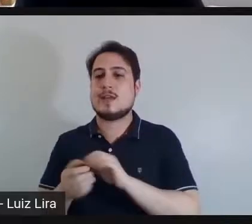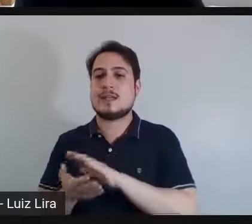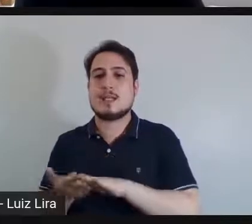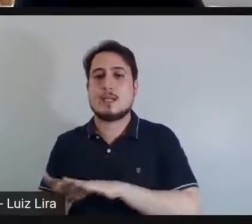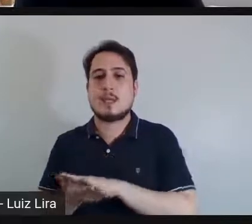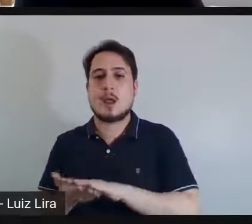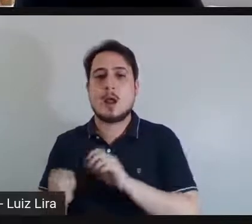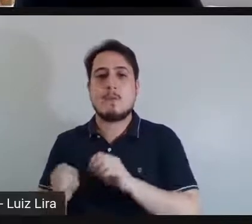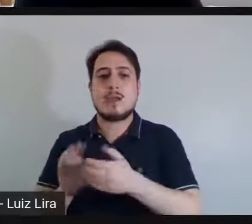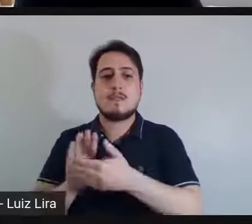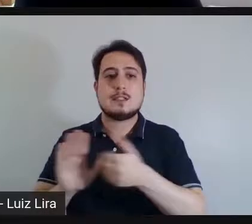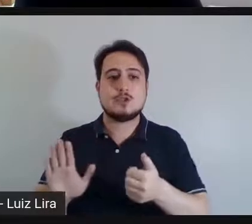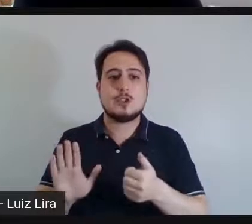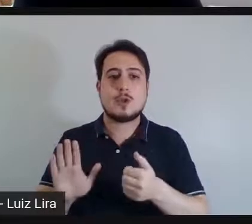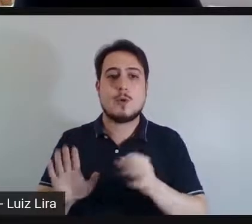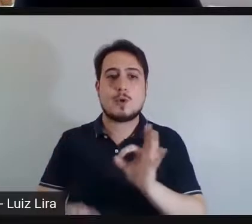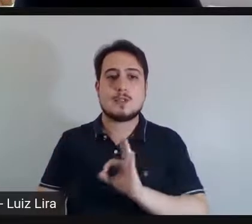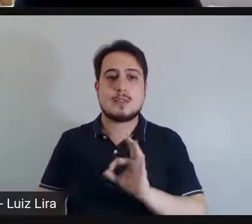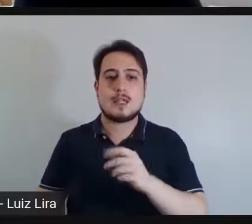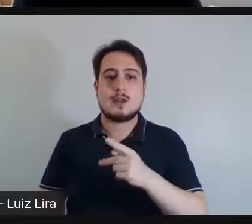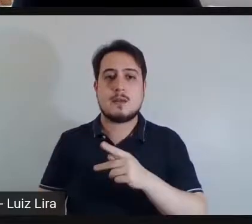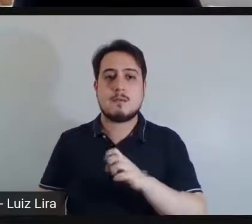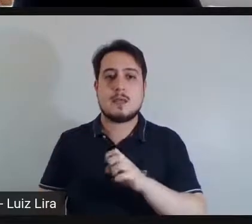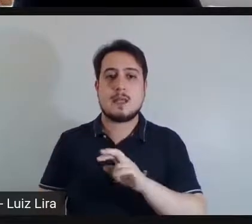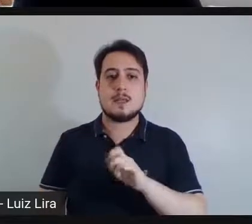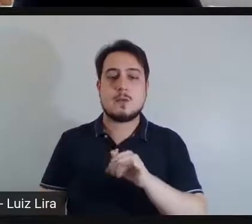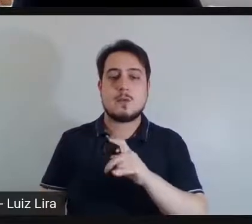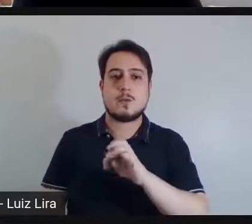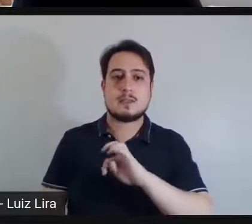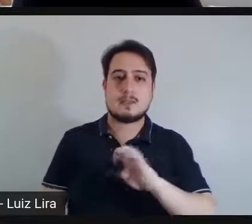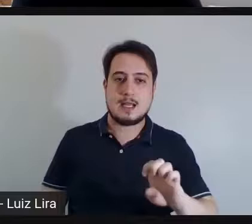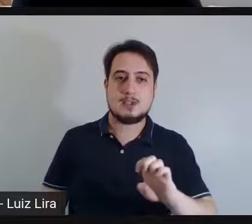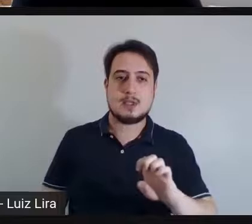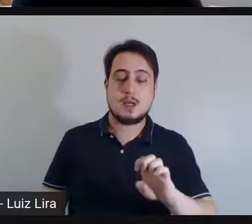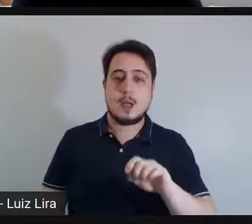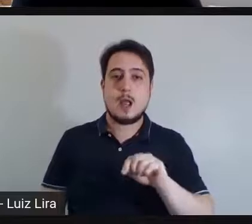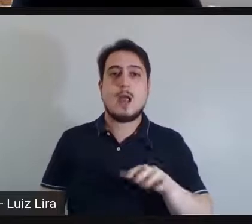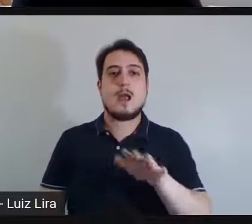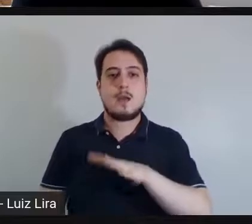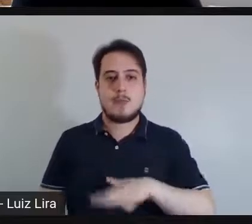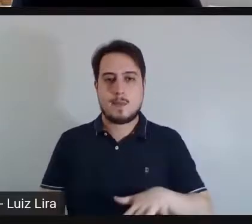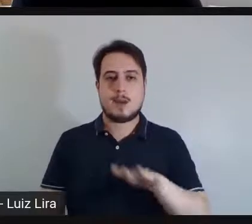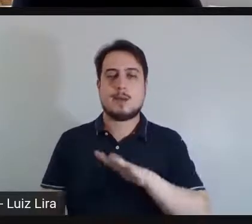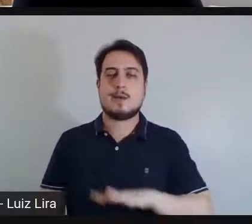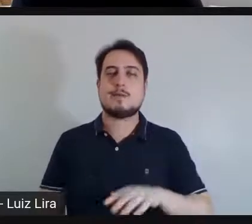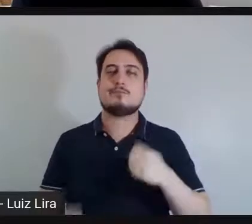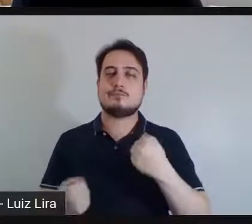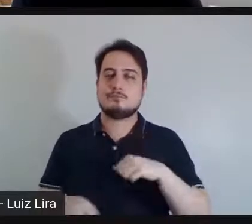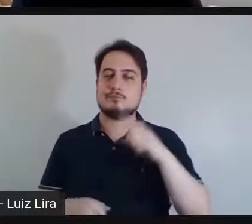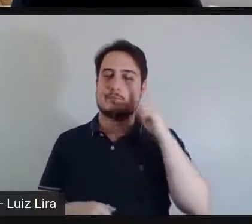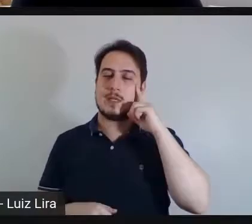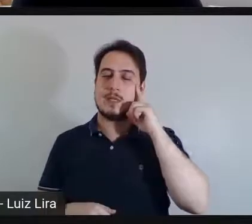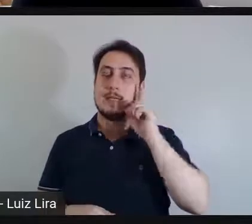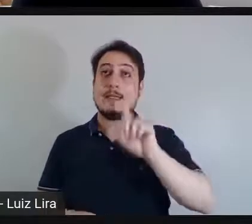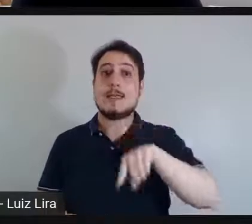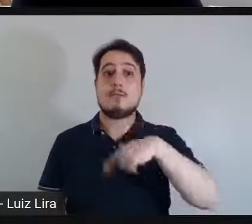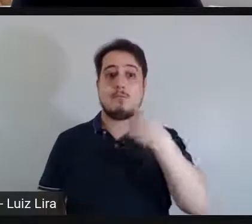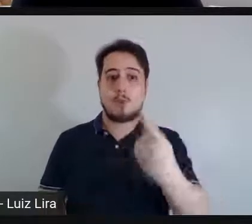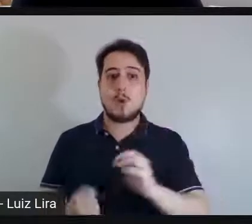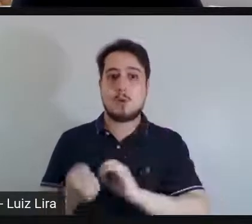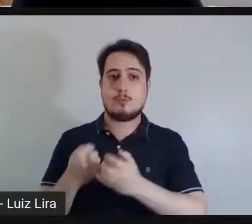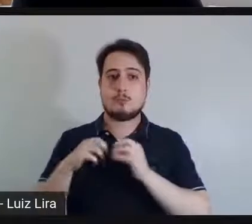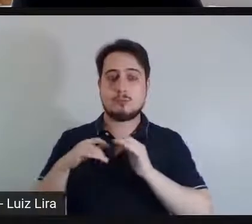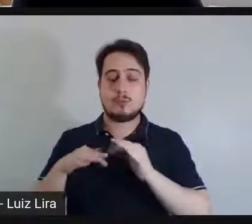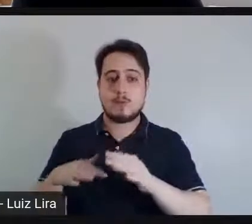a periculosidade? Entendeu? Então, o cenário, eu acho que é assim, pós-pandemia, as